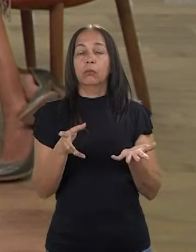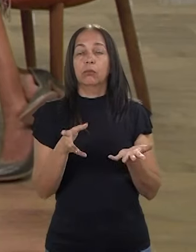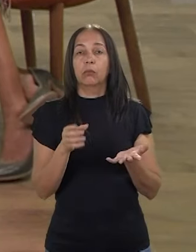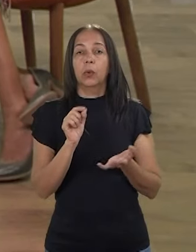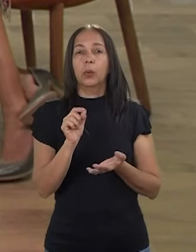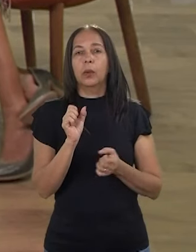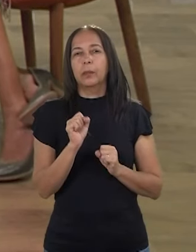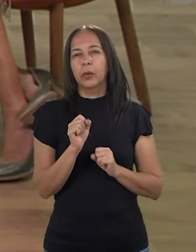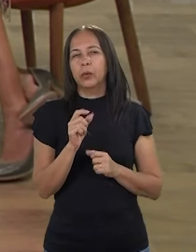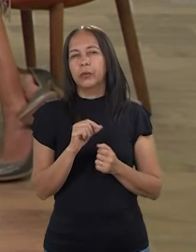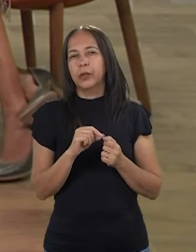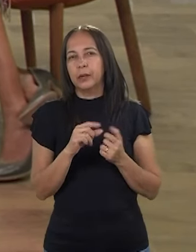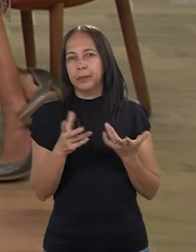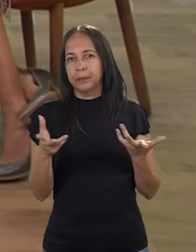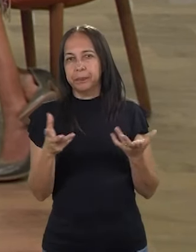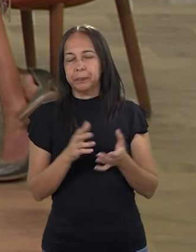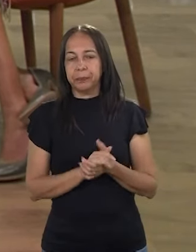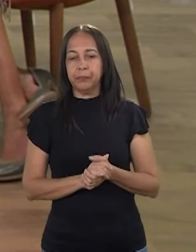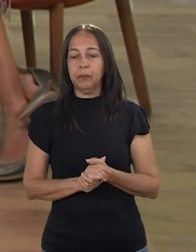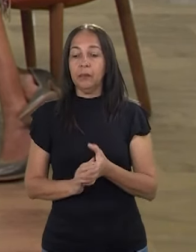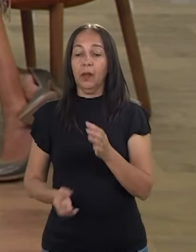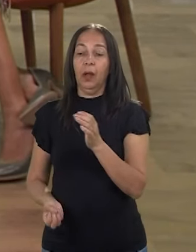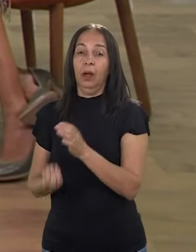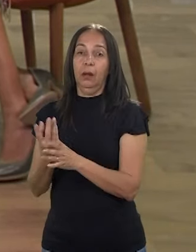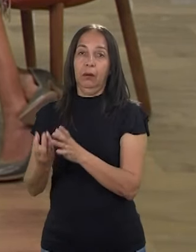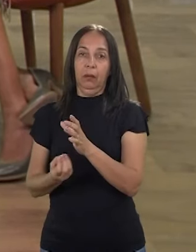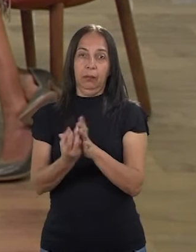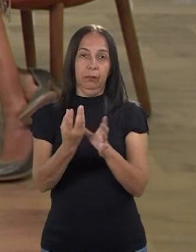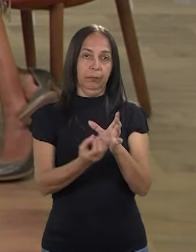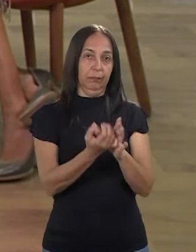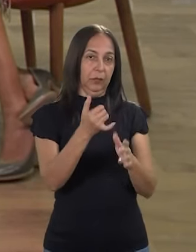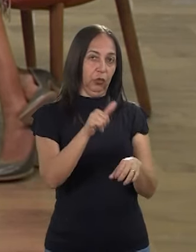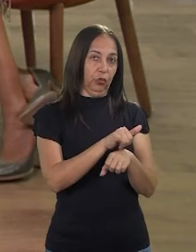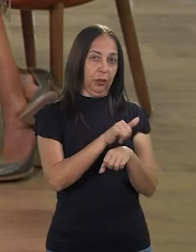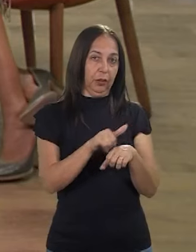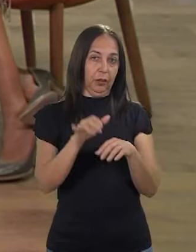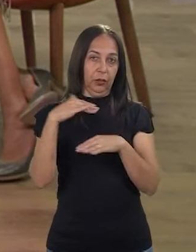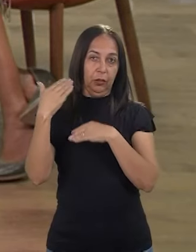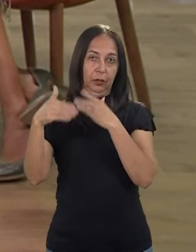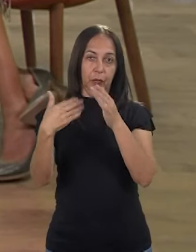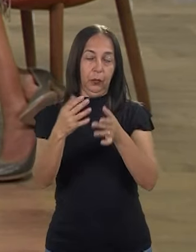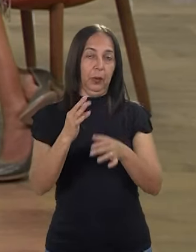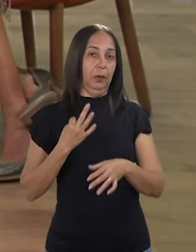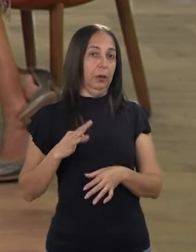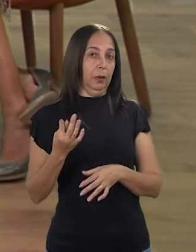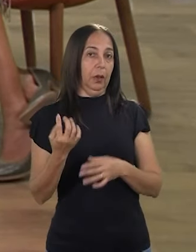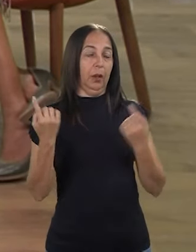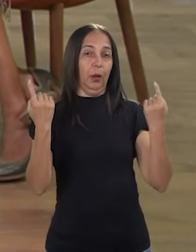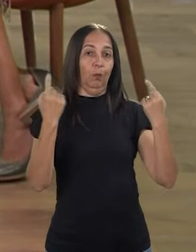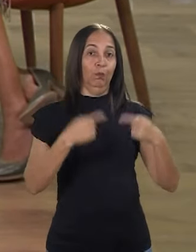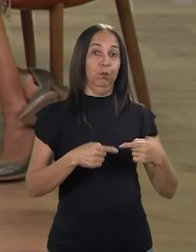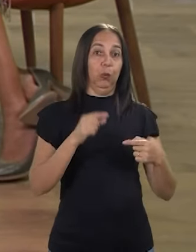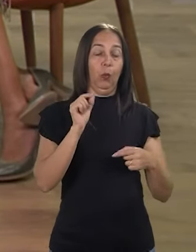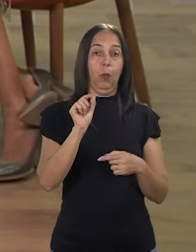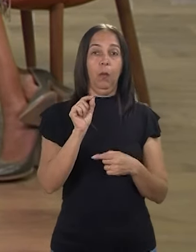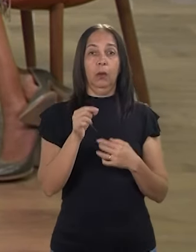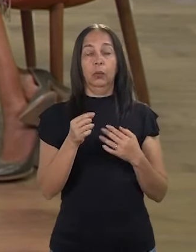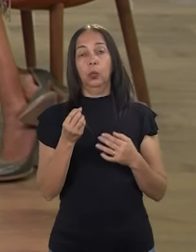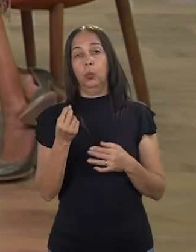O que é o que é preciso e que é e que é possível fazer é eh que criar estratégias né de